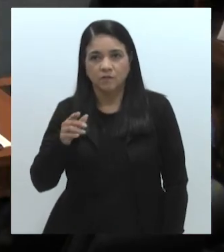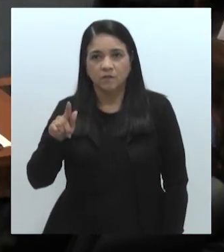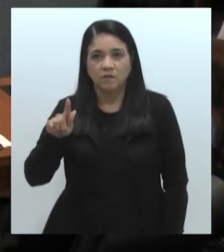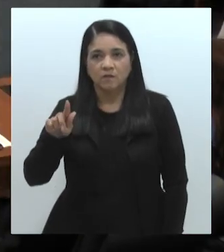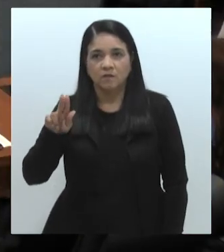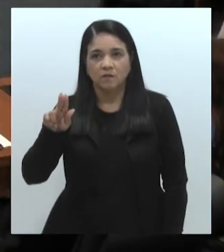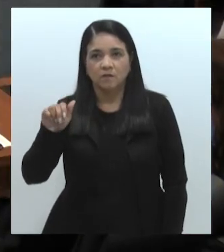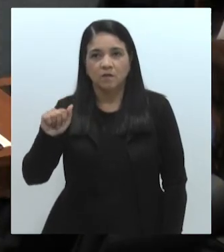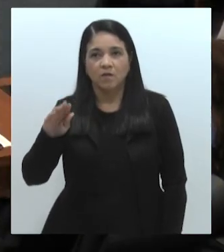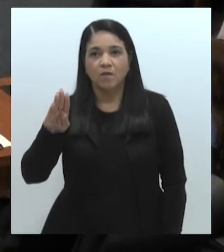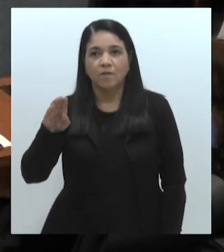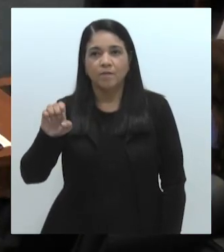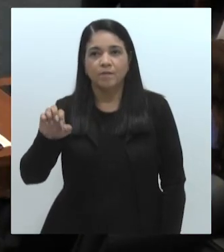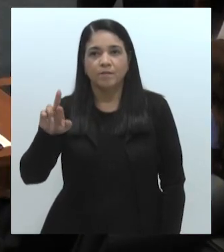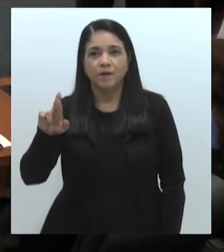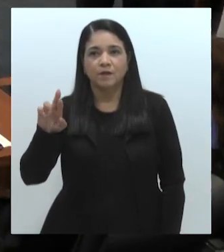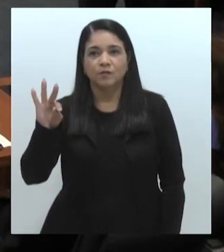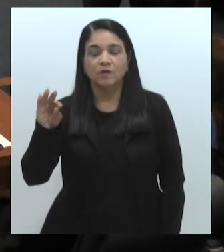Márcio, estava aí?